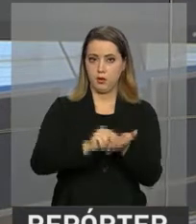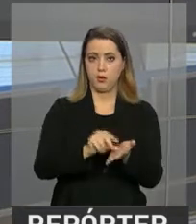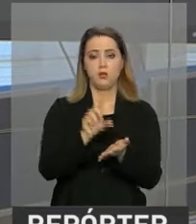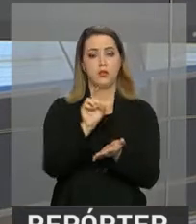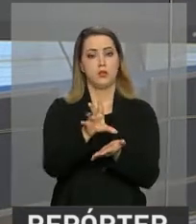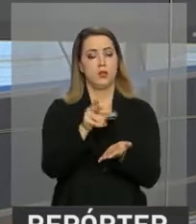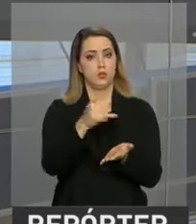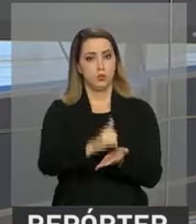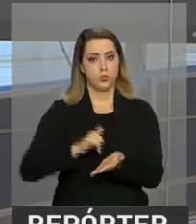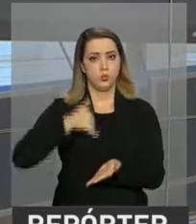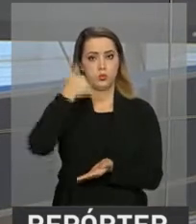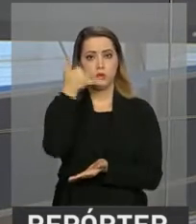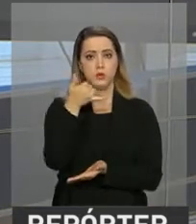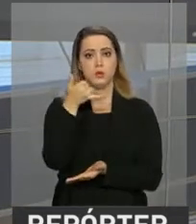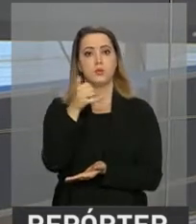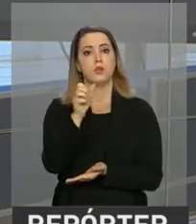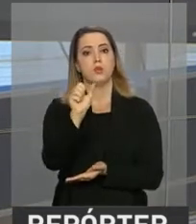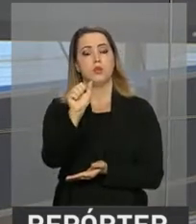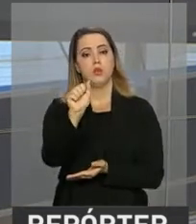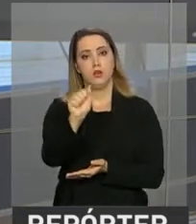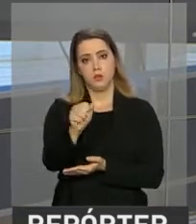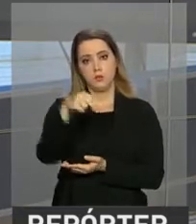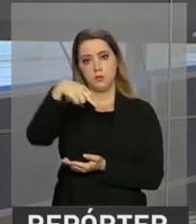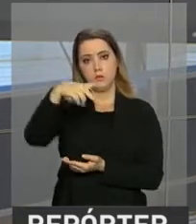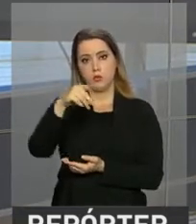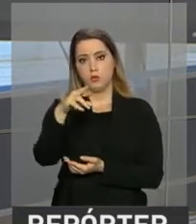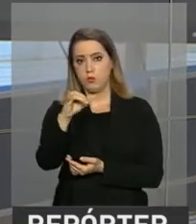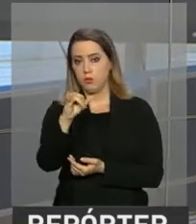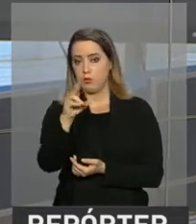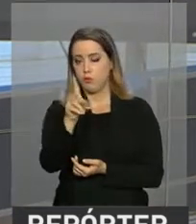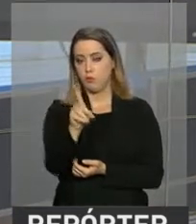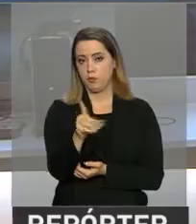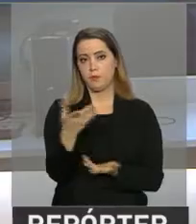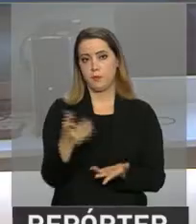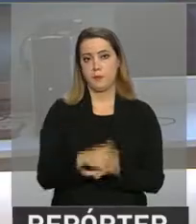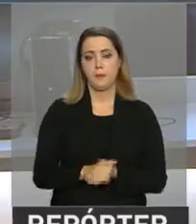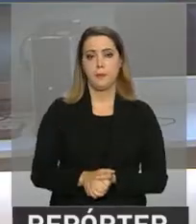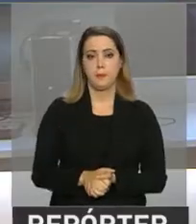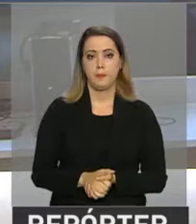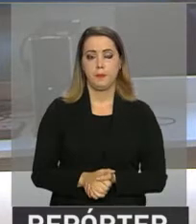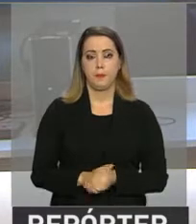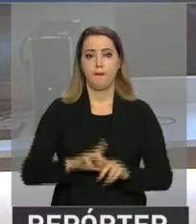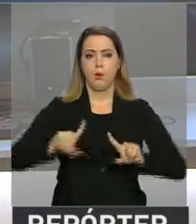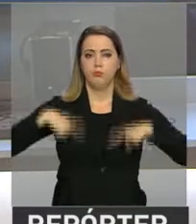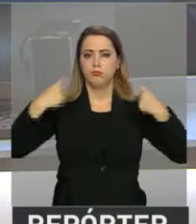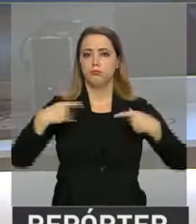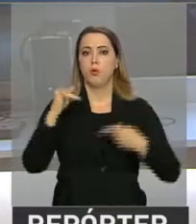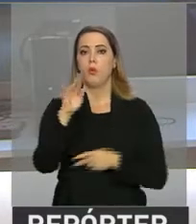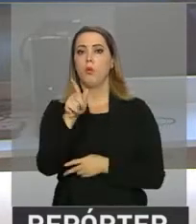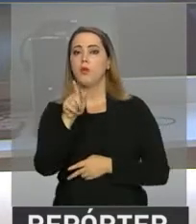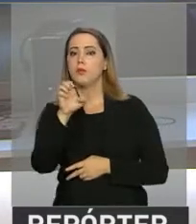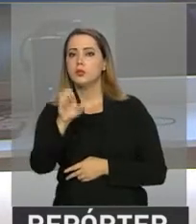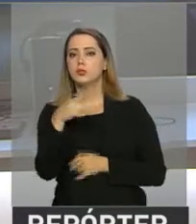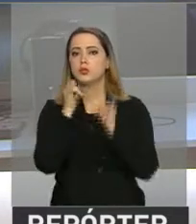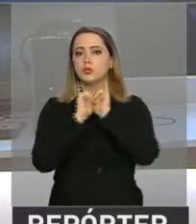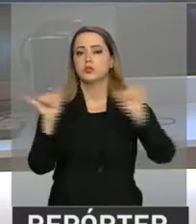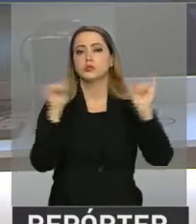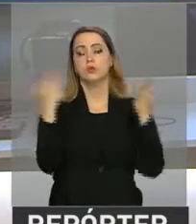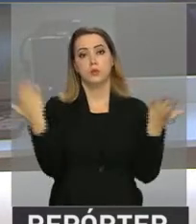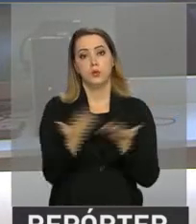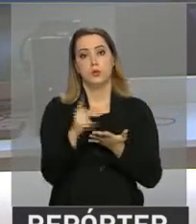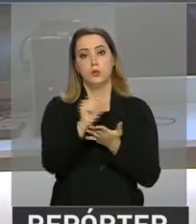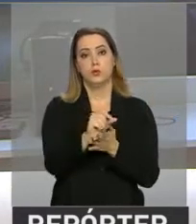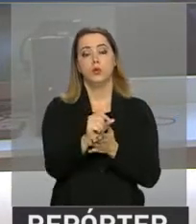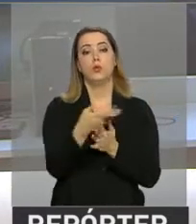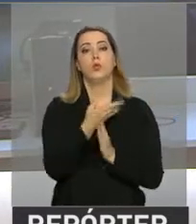disponível apenas para aparelhos com sistema operacional android o ibge divulgou nesta quinta feira novos dados sobre